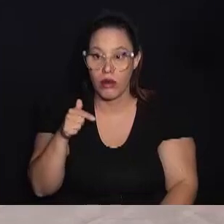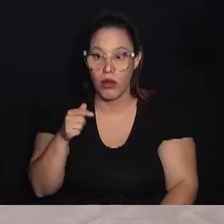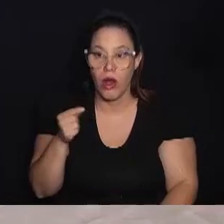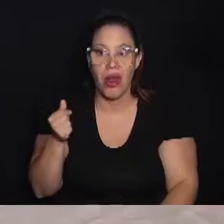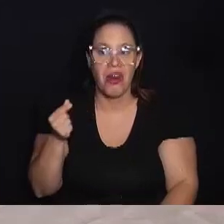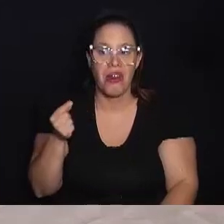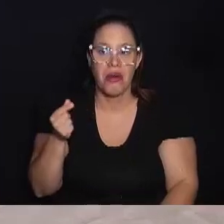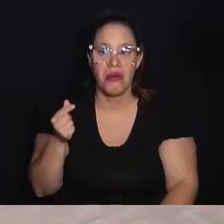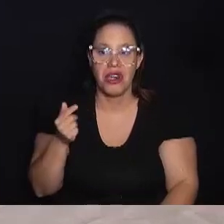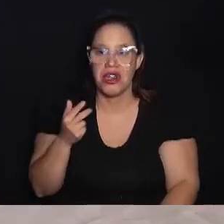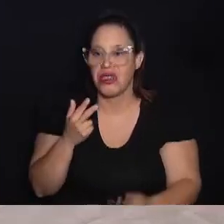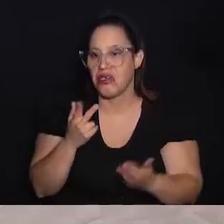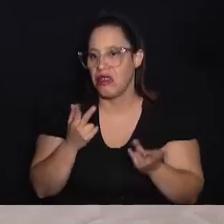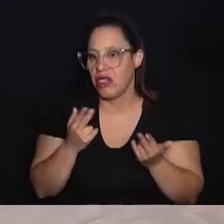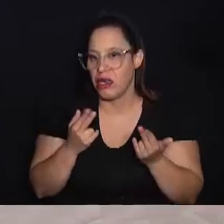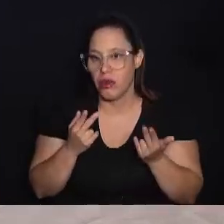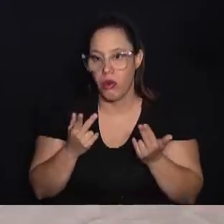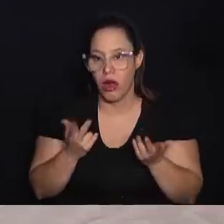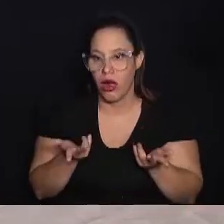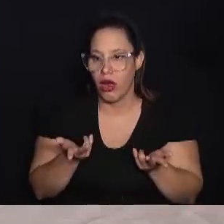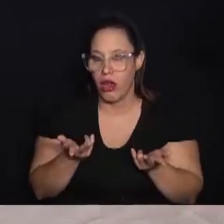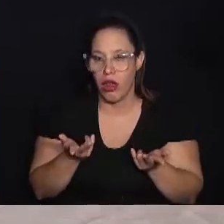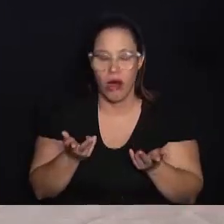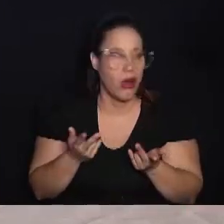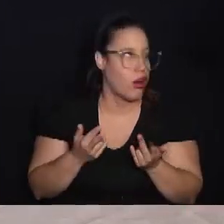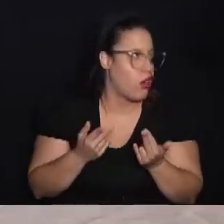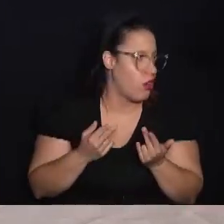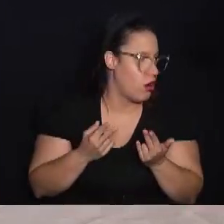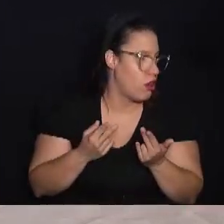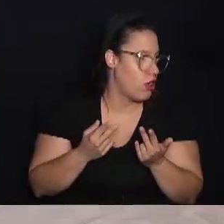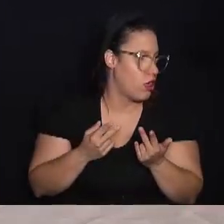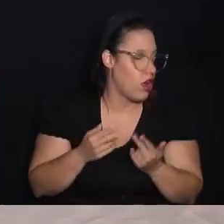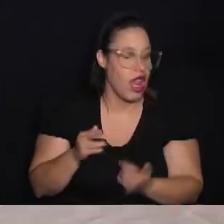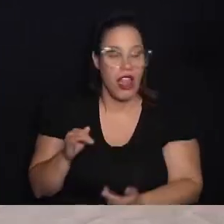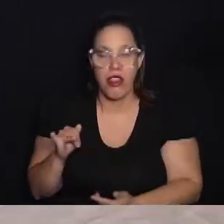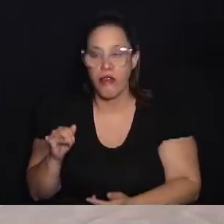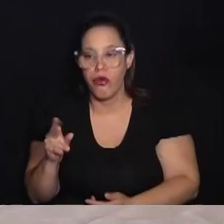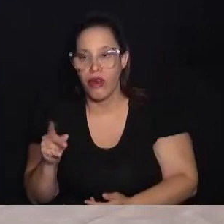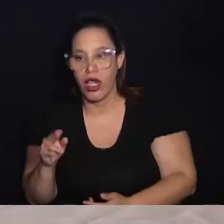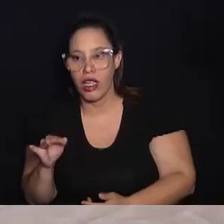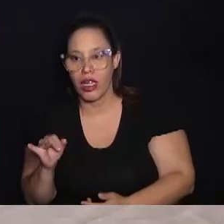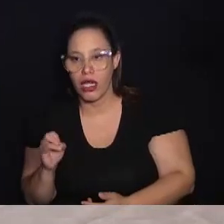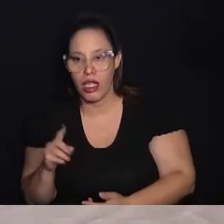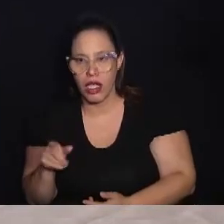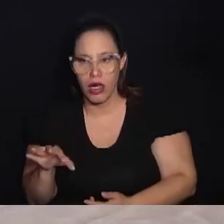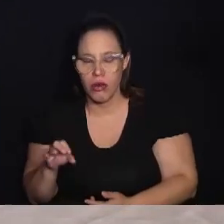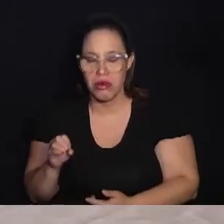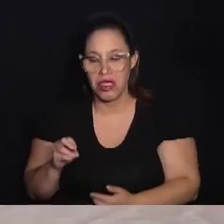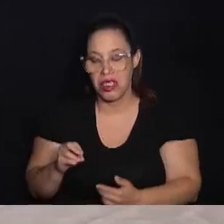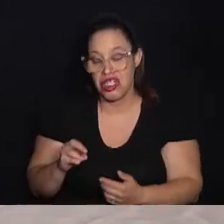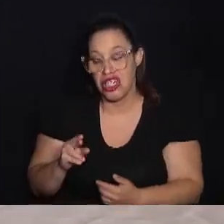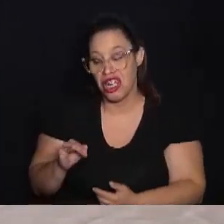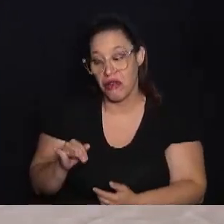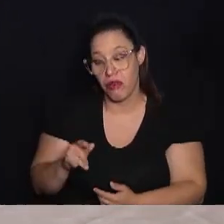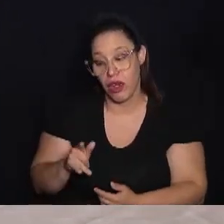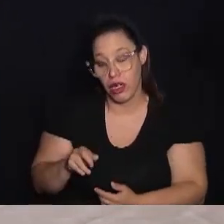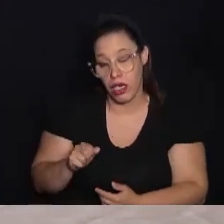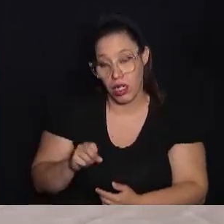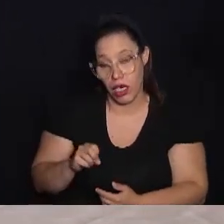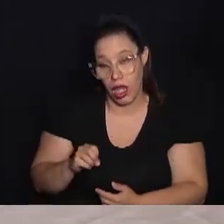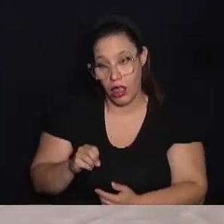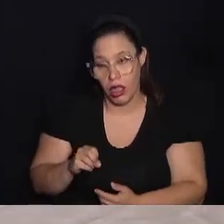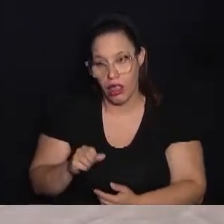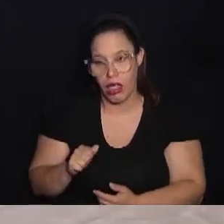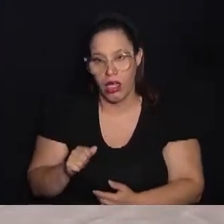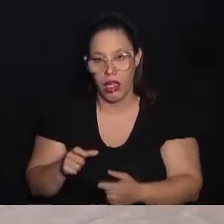preço continua igual. O preço continua igual. É uma inflação disfarçada, entendeu? Porque a marca ela vai lá, vai diminuindo a